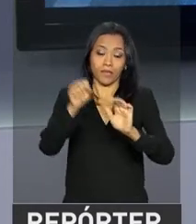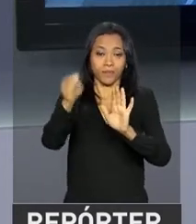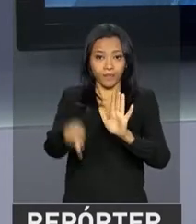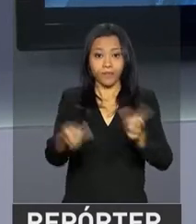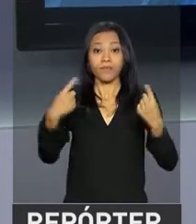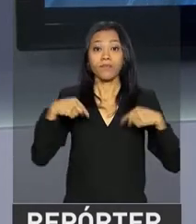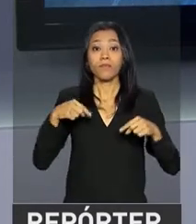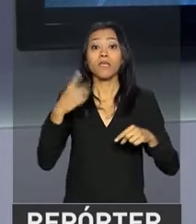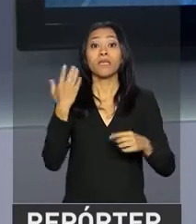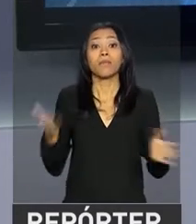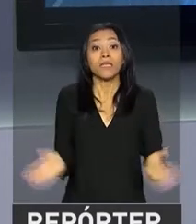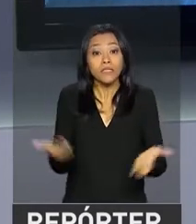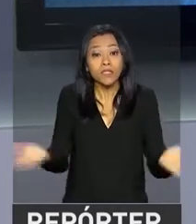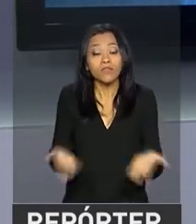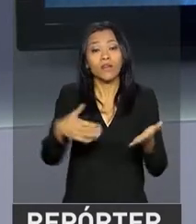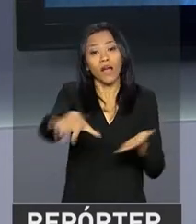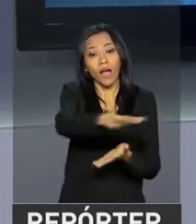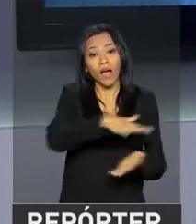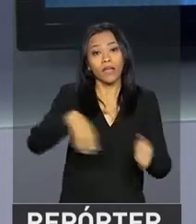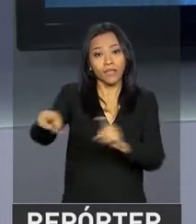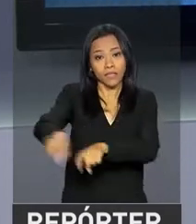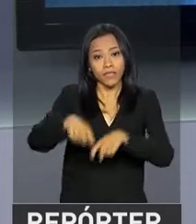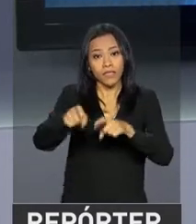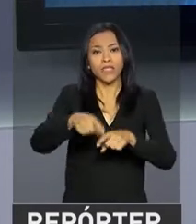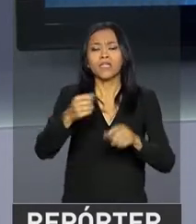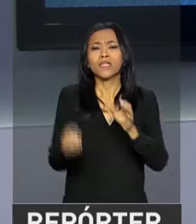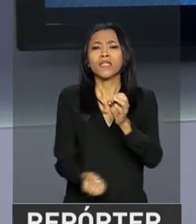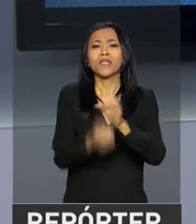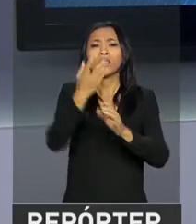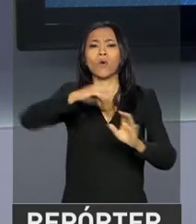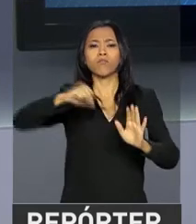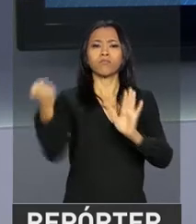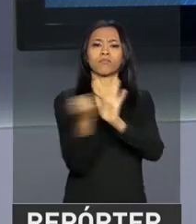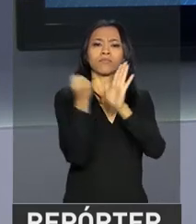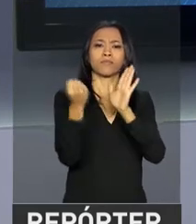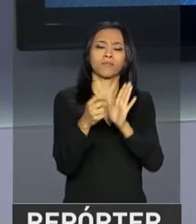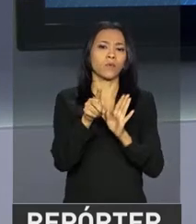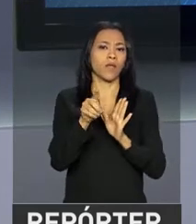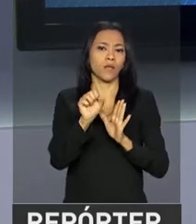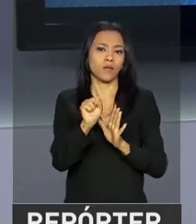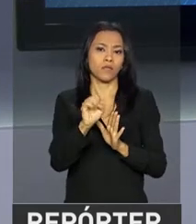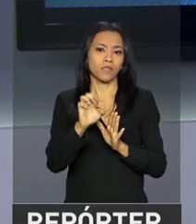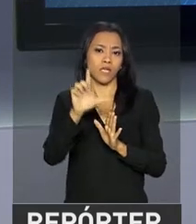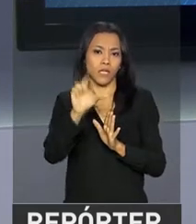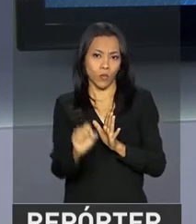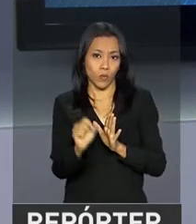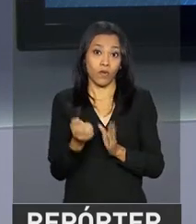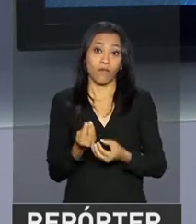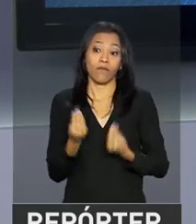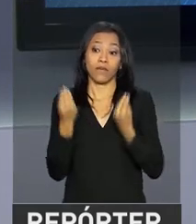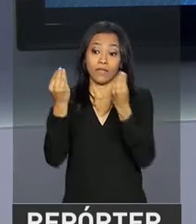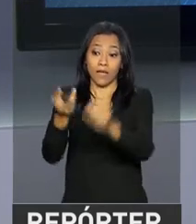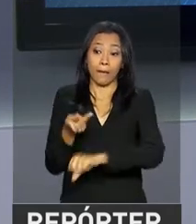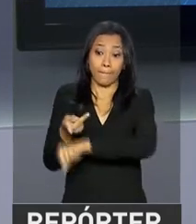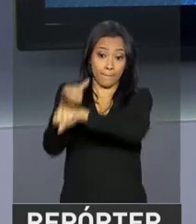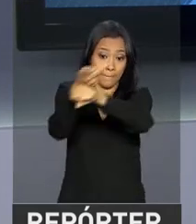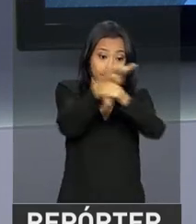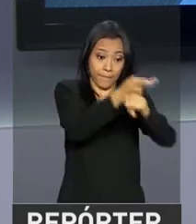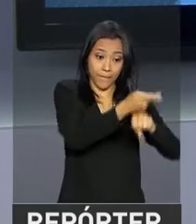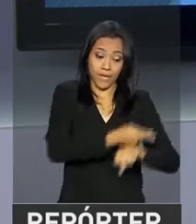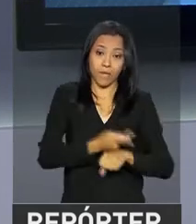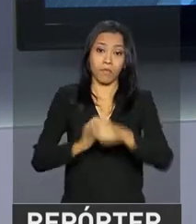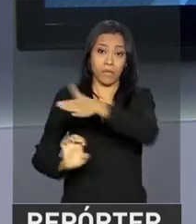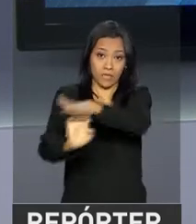na agricultura, o governo federal criou o selo AgroMais Integridade, que vai premiar empresas do setor que produzirem com